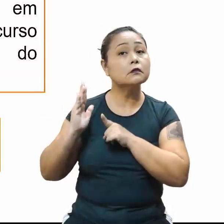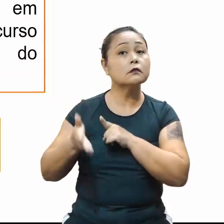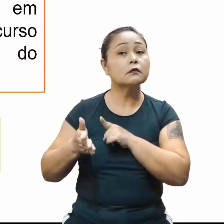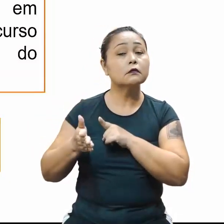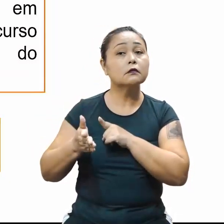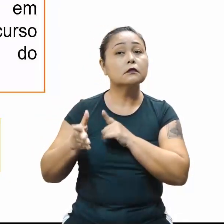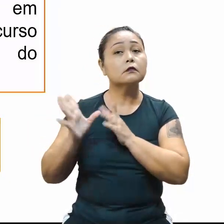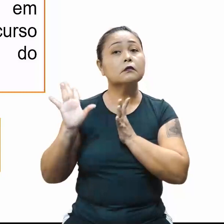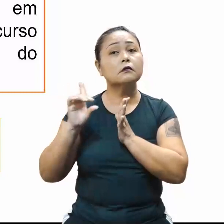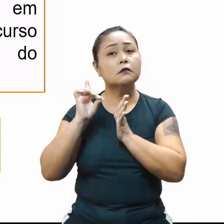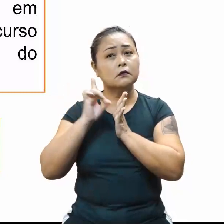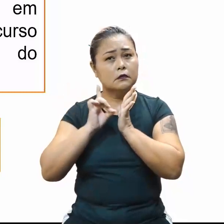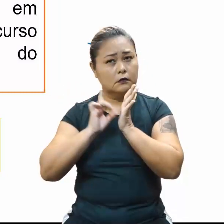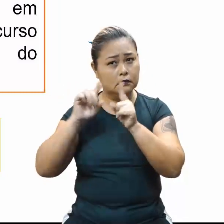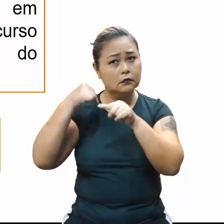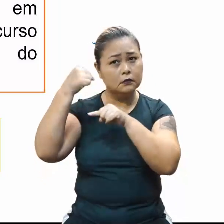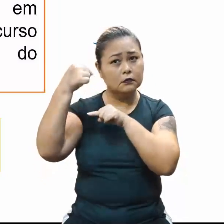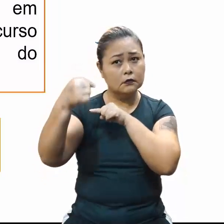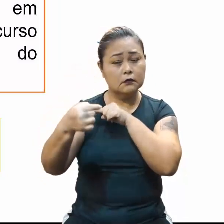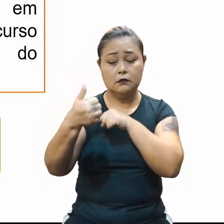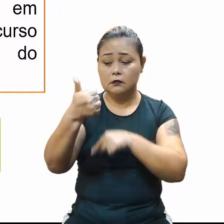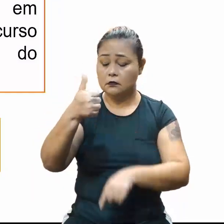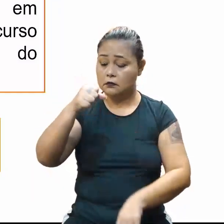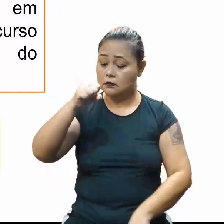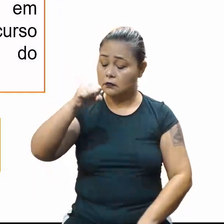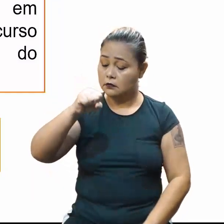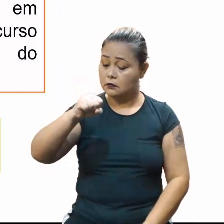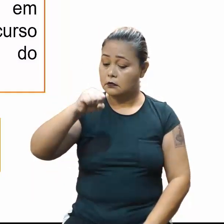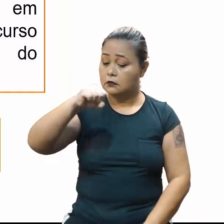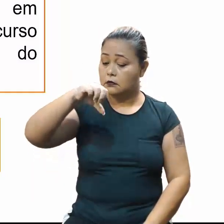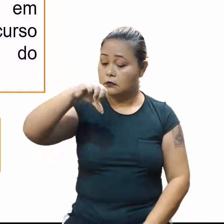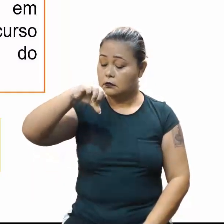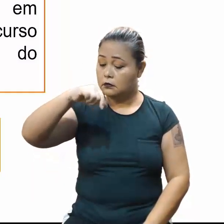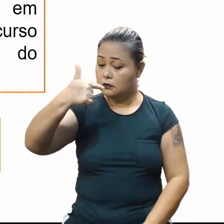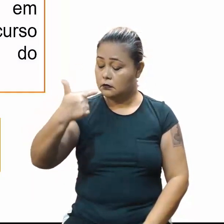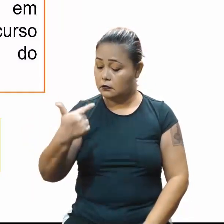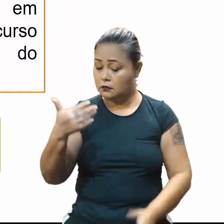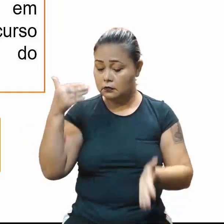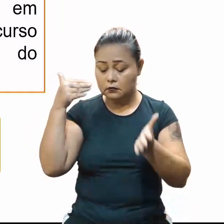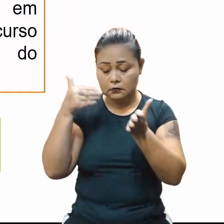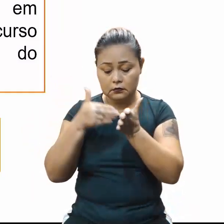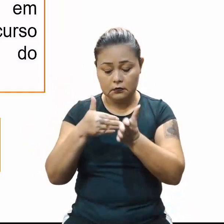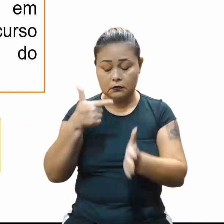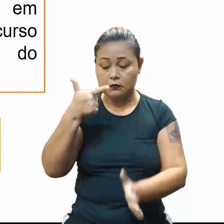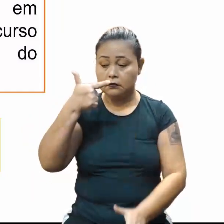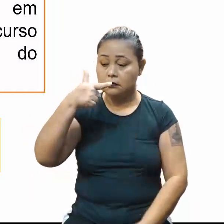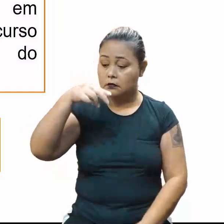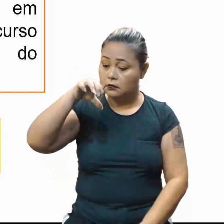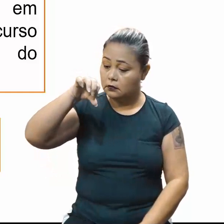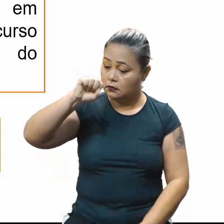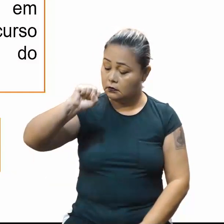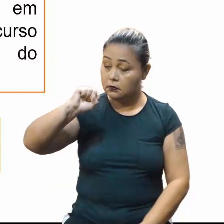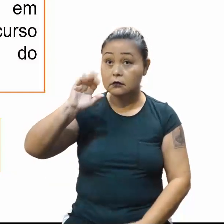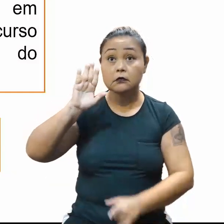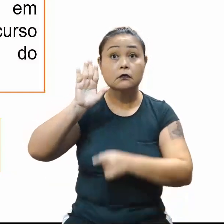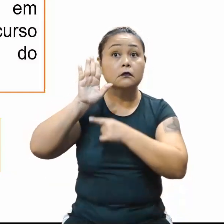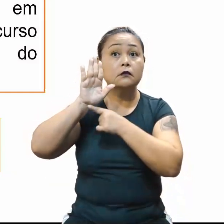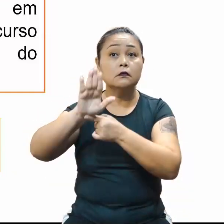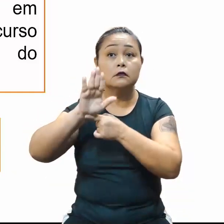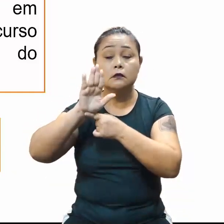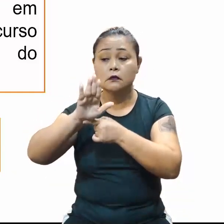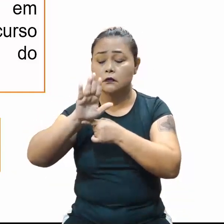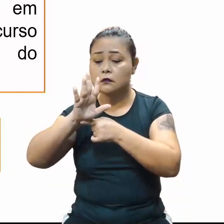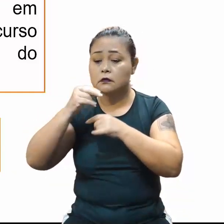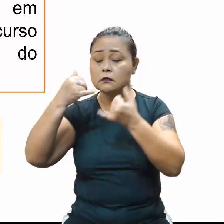já na década subsequente, em 1892 até 1998, ele vai ajudar a construir a